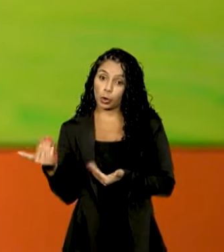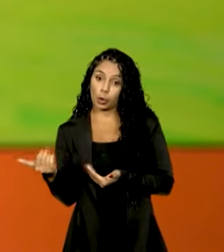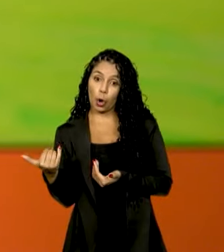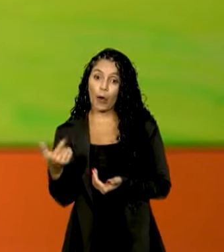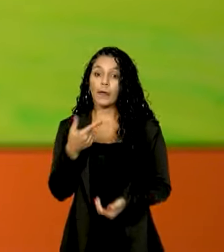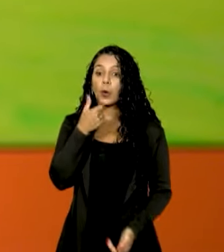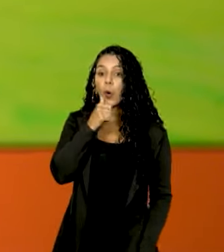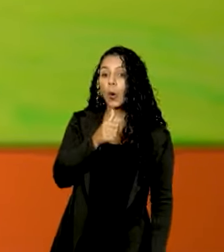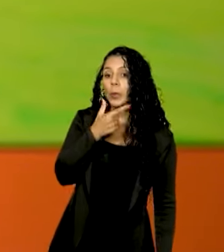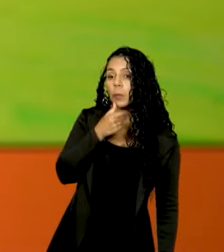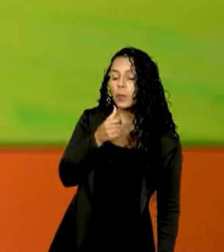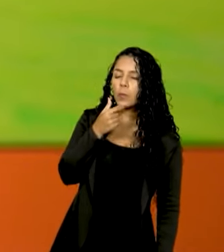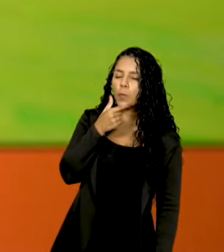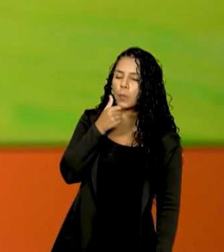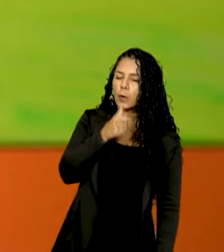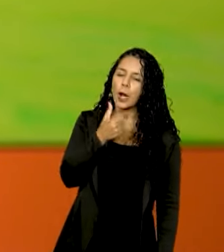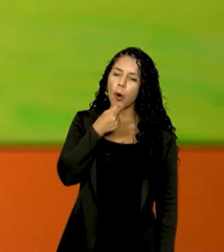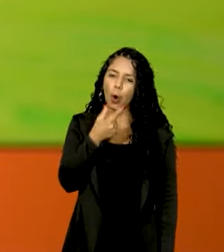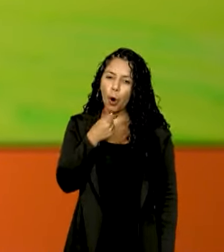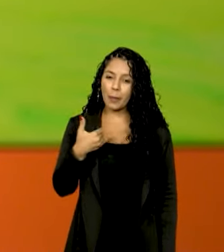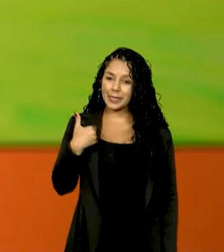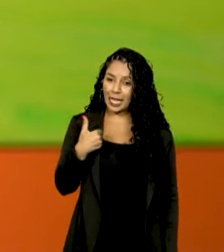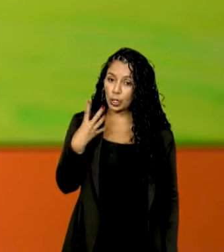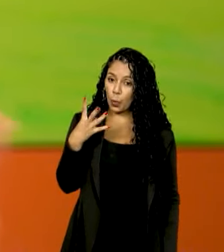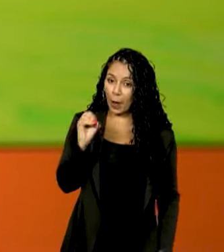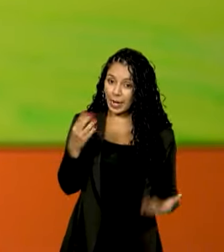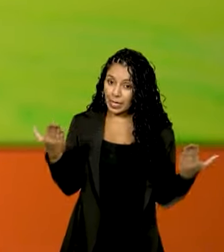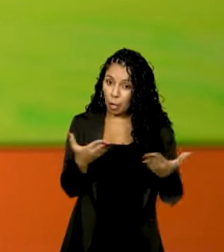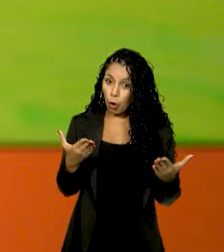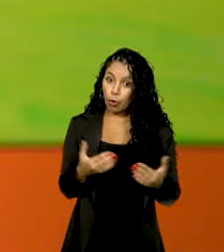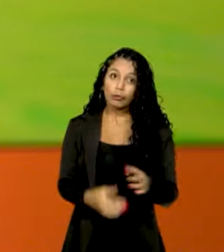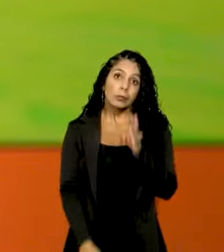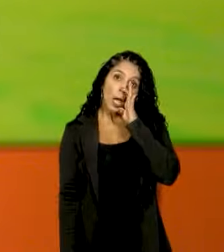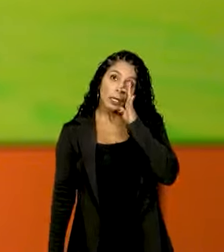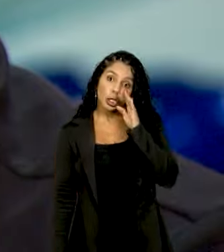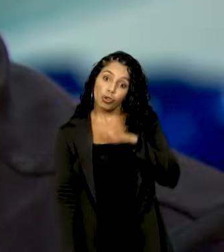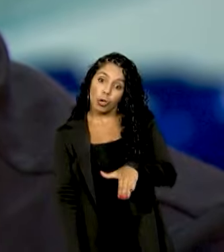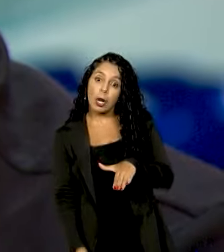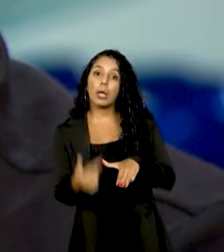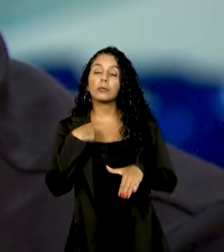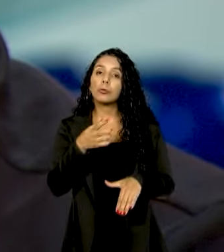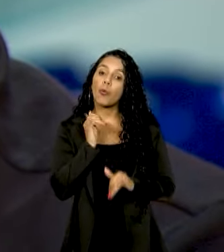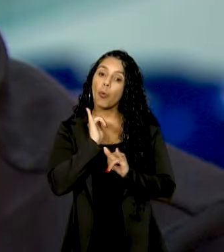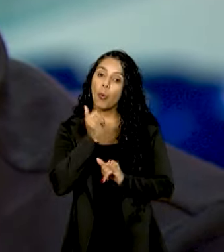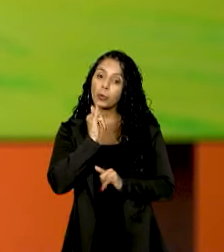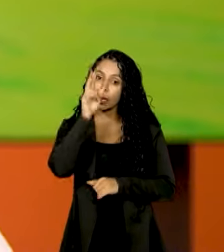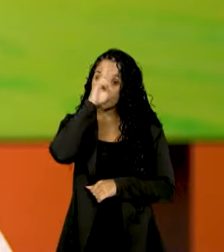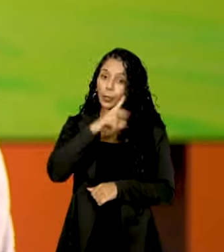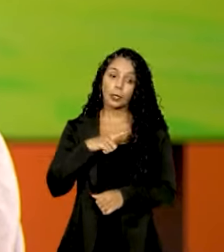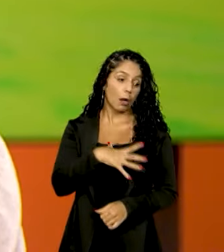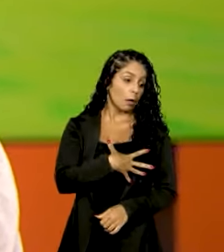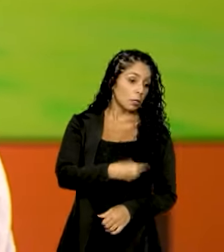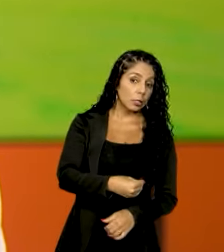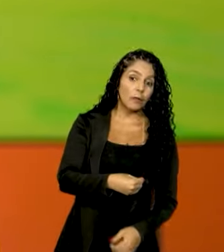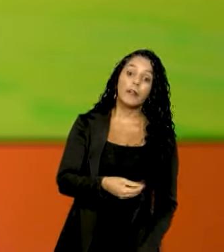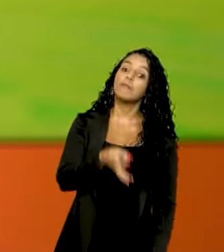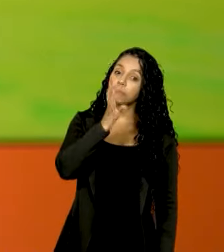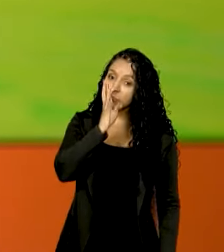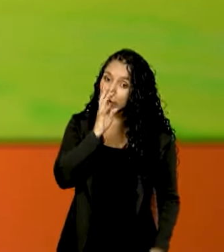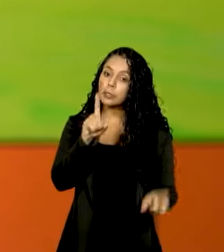40 anos, mulheres, que me viam contar histórias. Tem seus filhos agora, que passam a assistir a